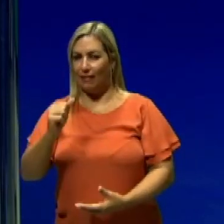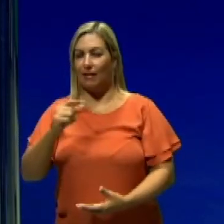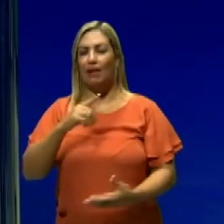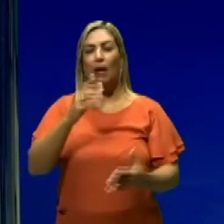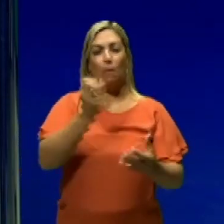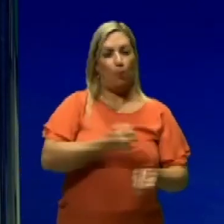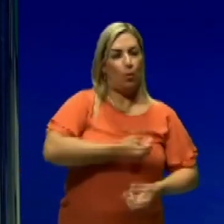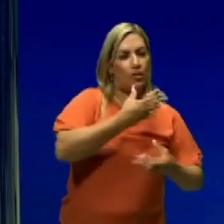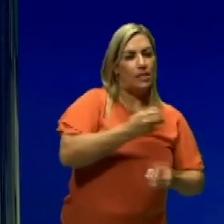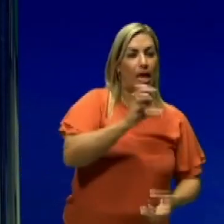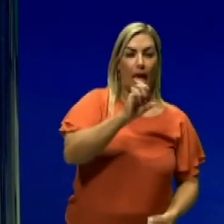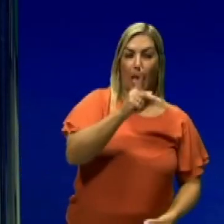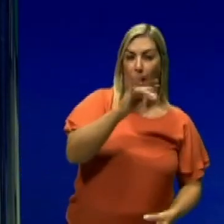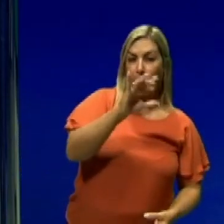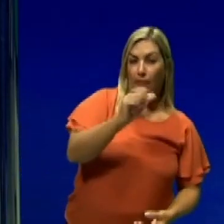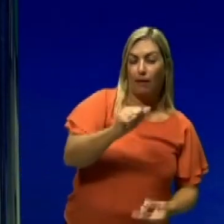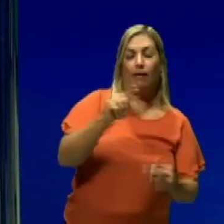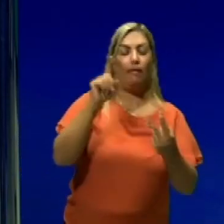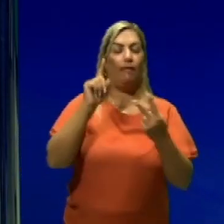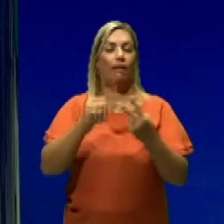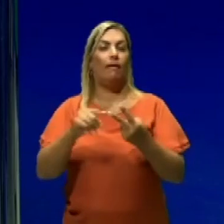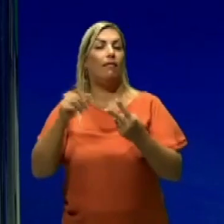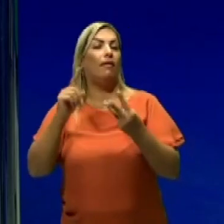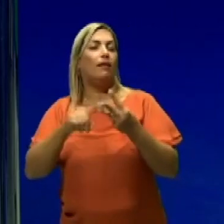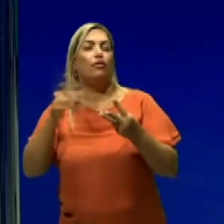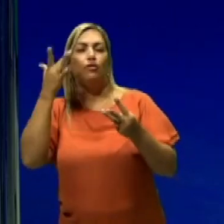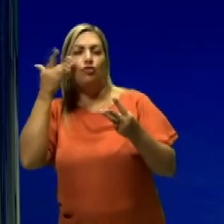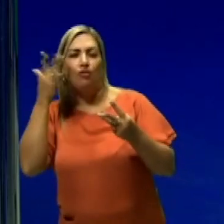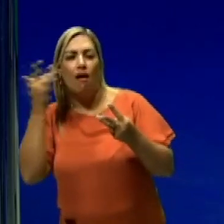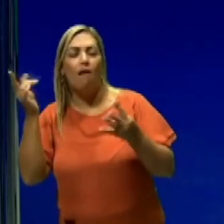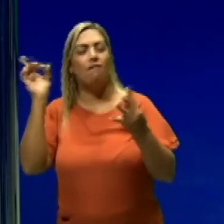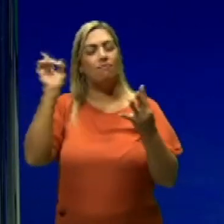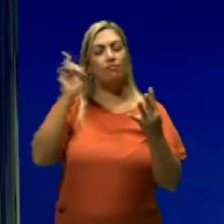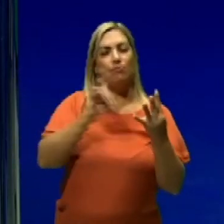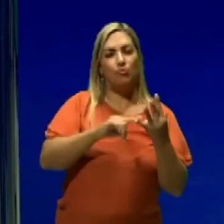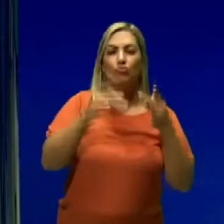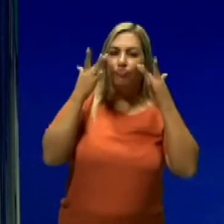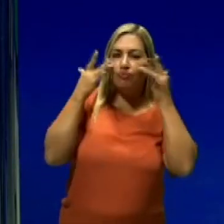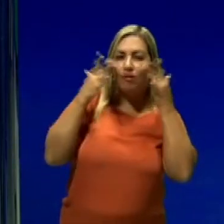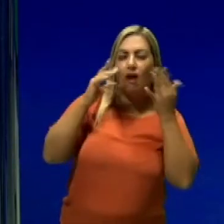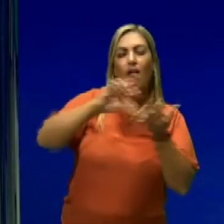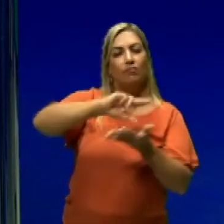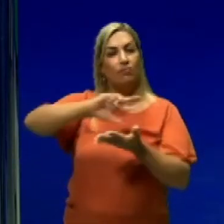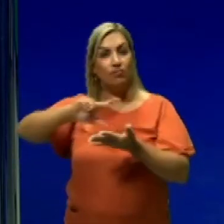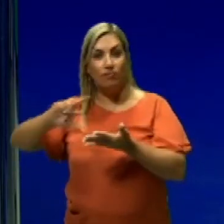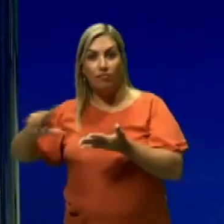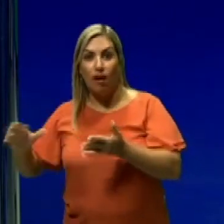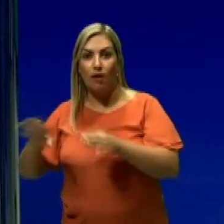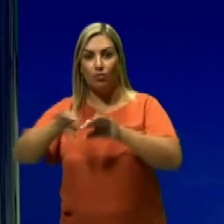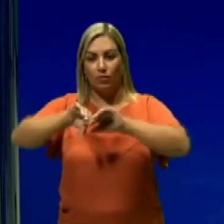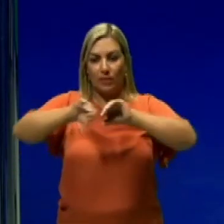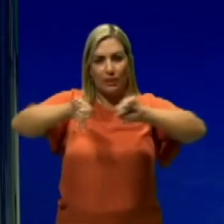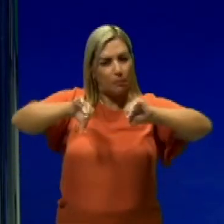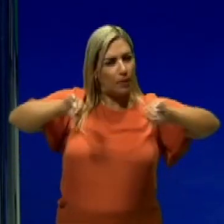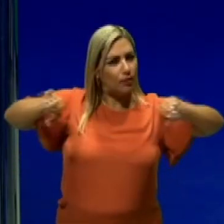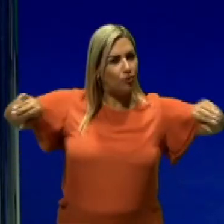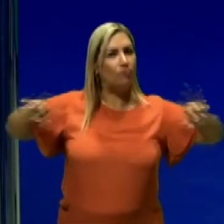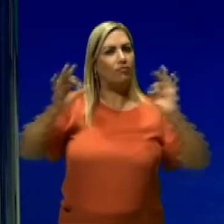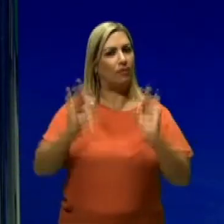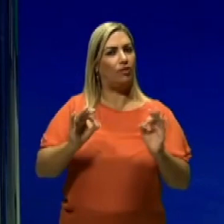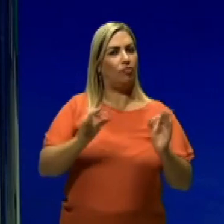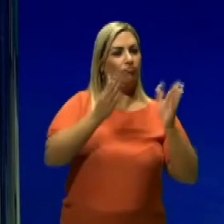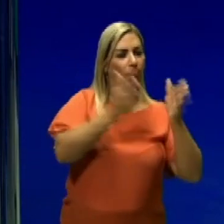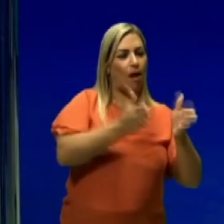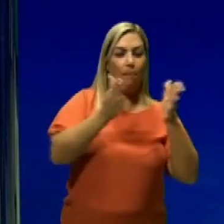poesia épica vai ter o seu espaço o o teatro vai ter o seu espaço na dramaturgia tão muito separado muito